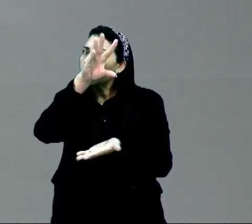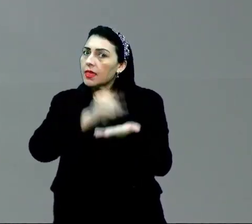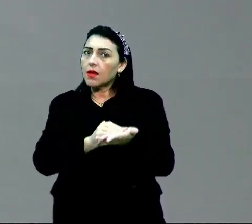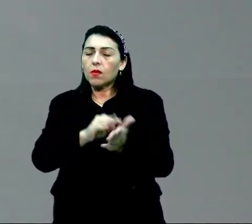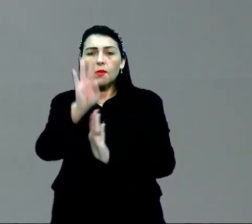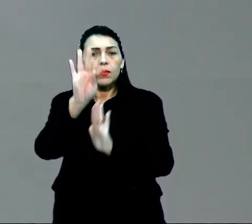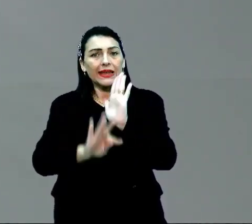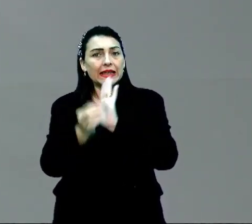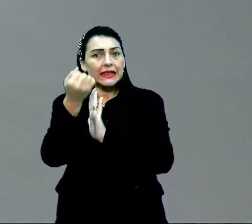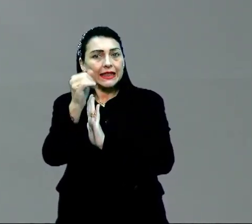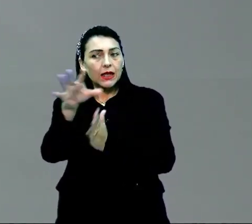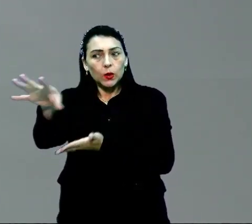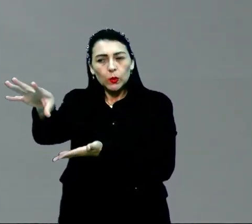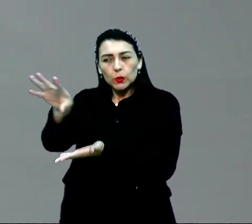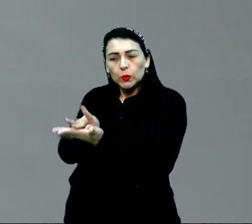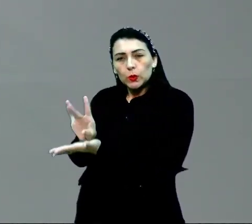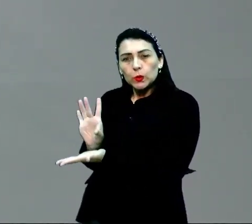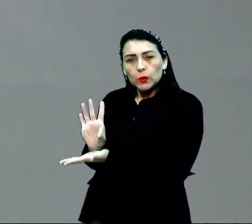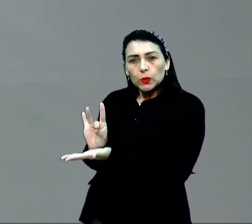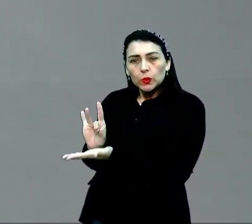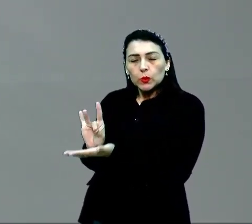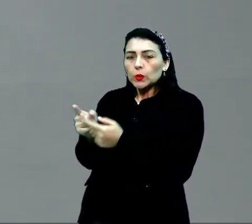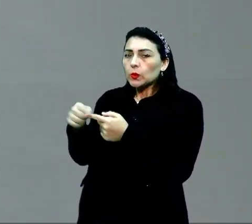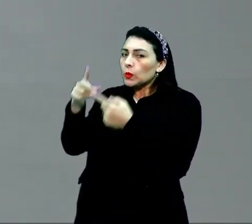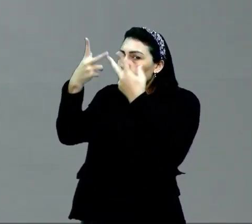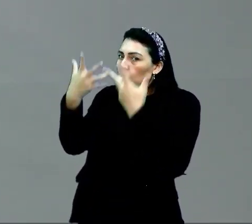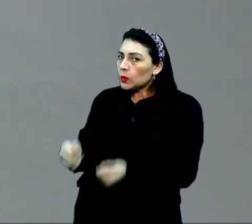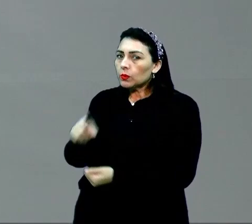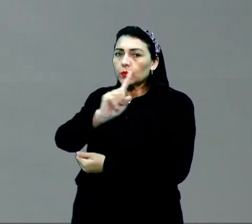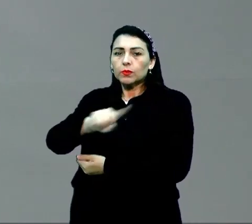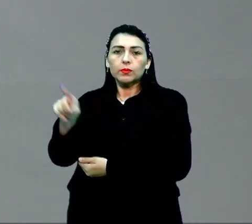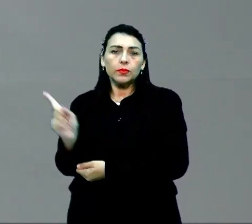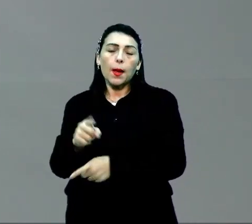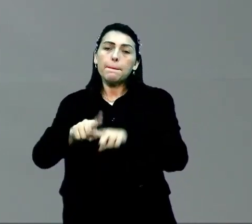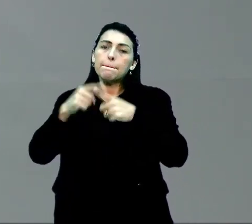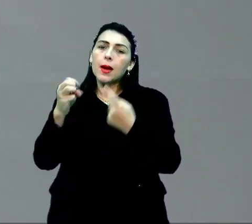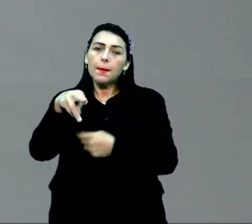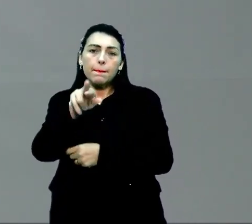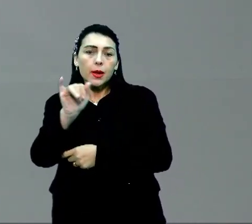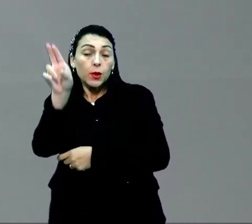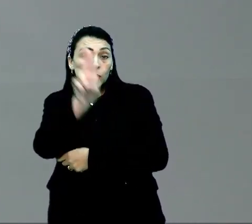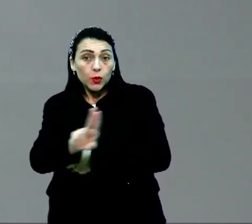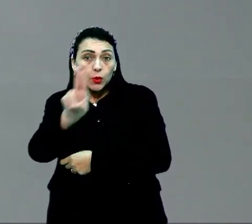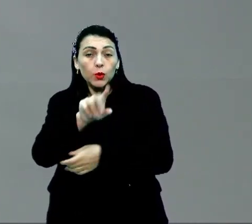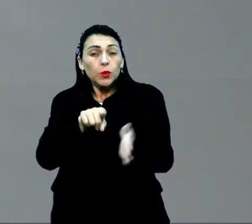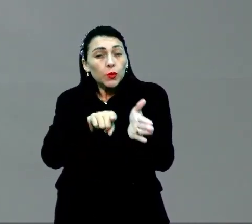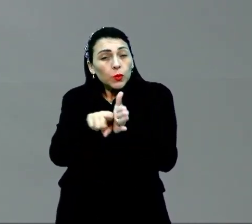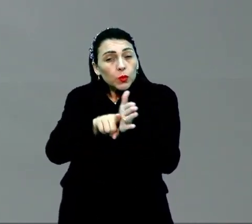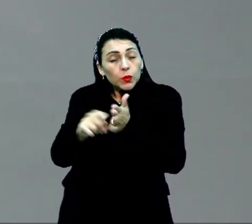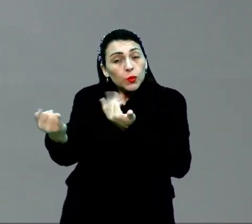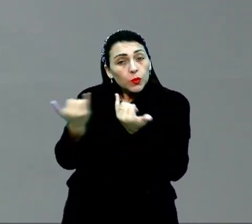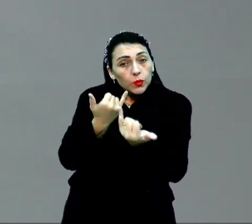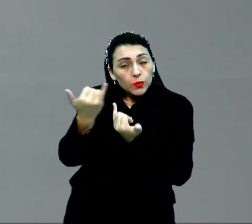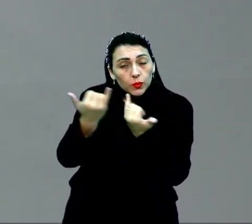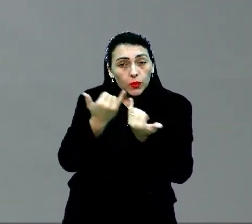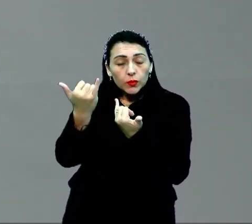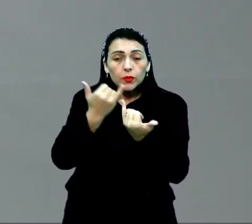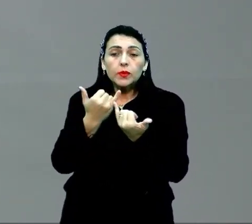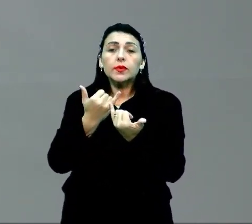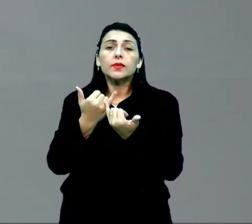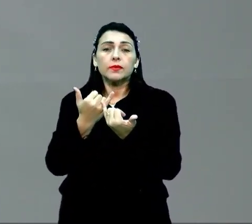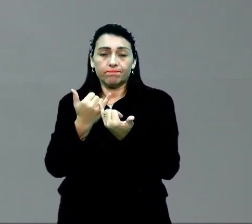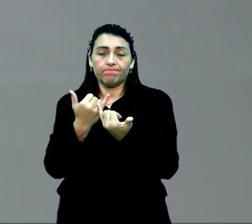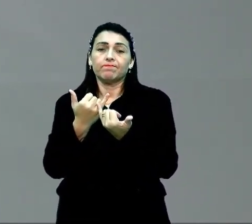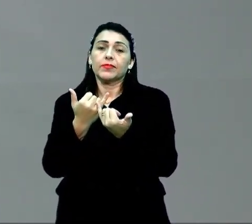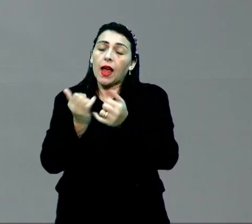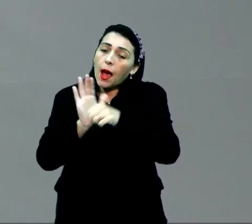texto, porque se você copiar o texto, as linhas serão desconsideradas. Mas a Maria Fernanda utilizou um dado que